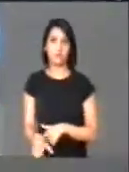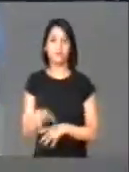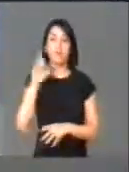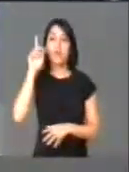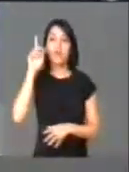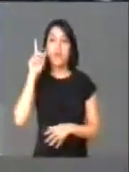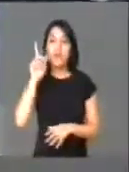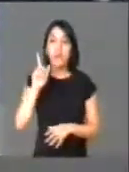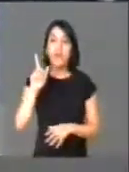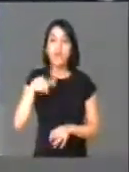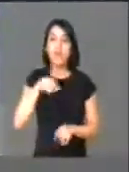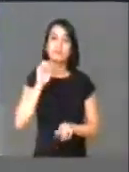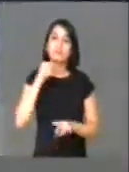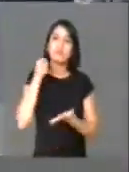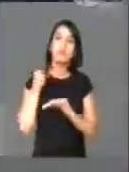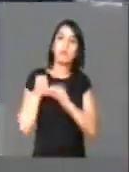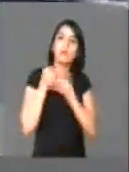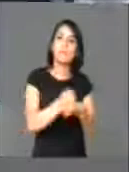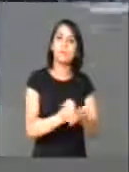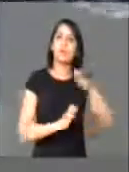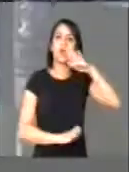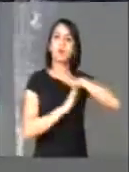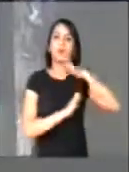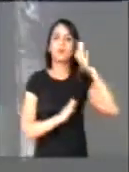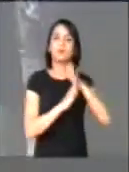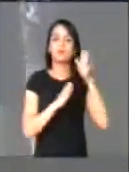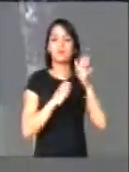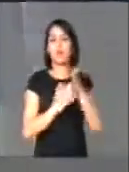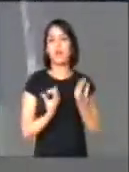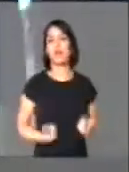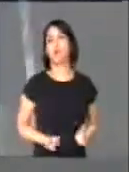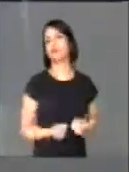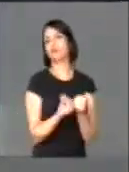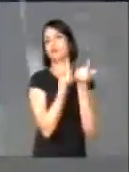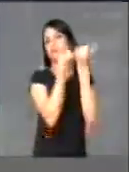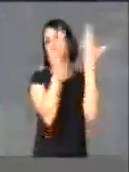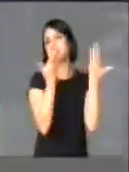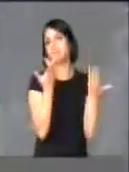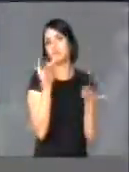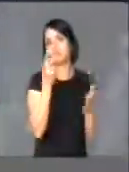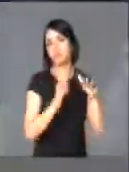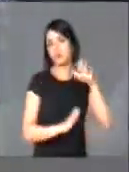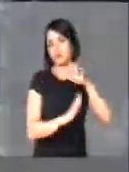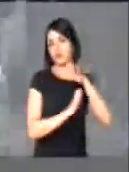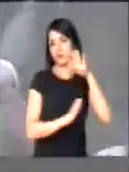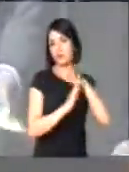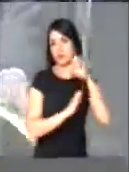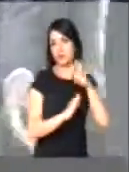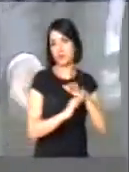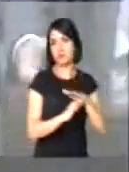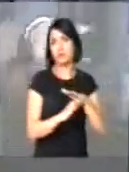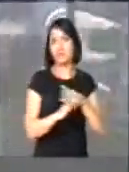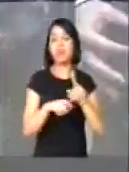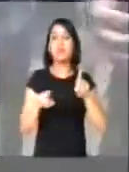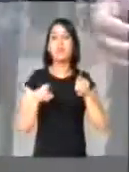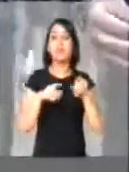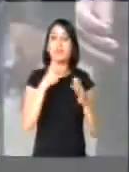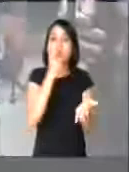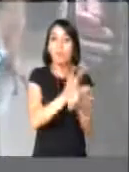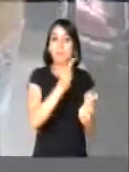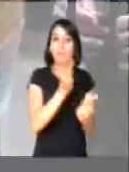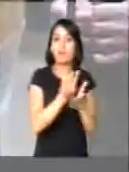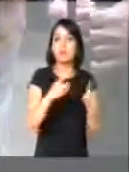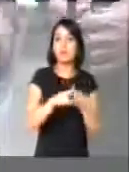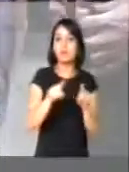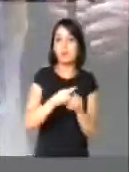para favorecer e facilitar o capital, aliás, o mesmo capital que suborna, que propina, que